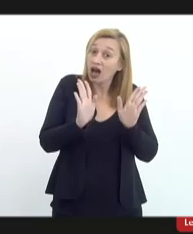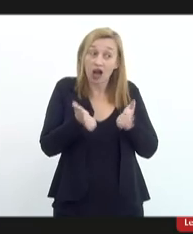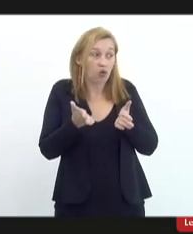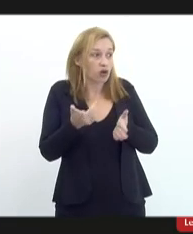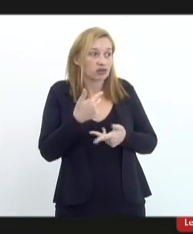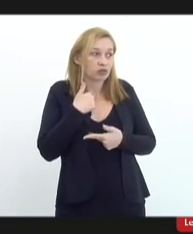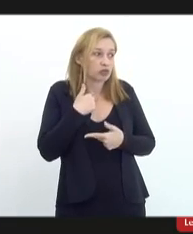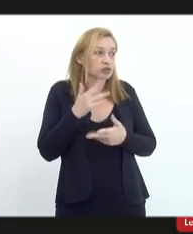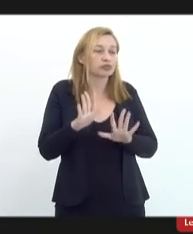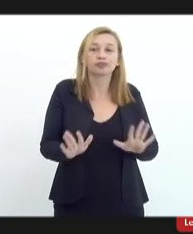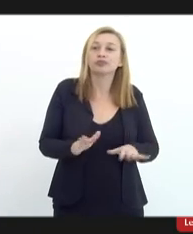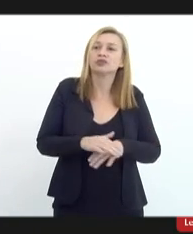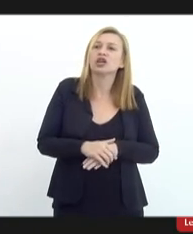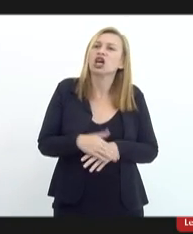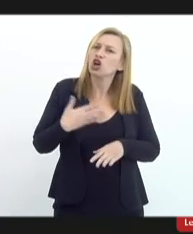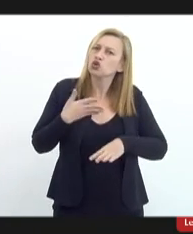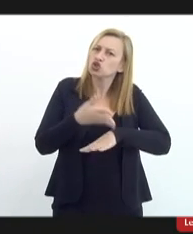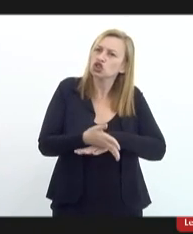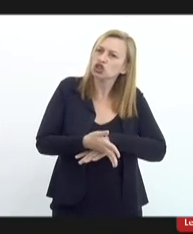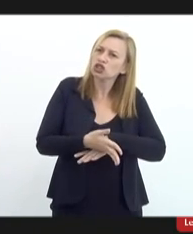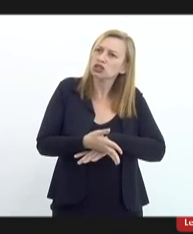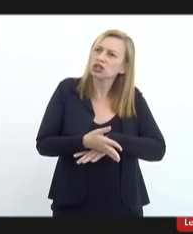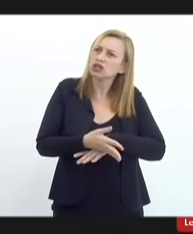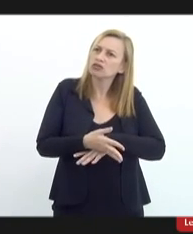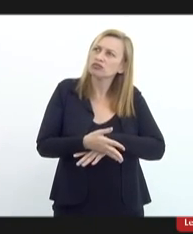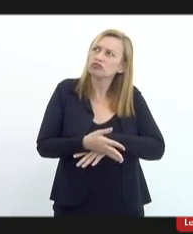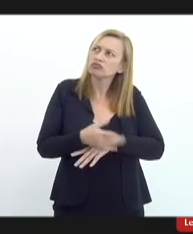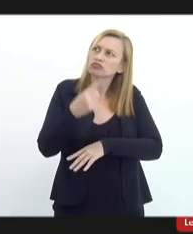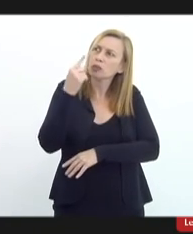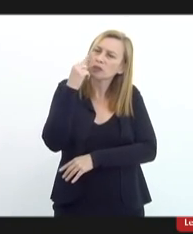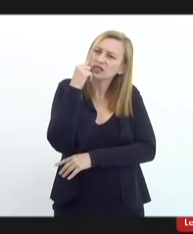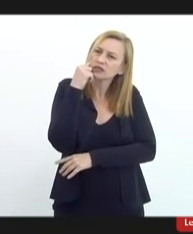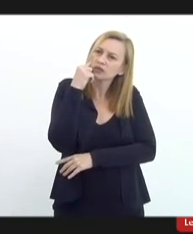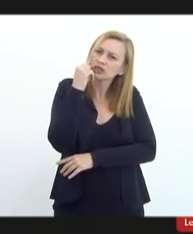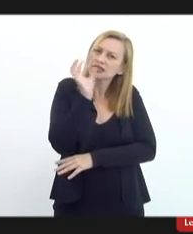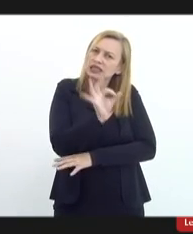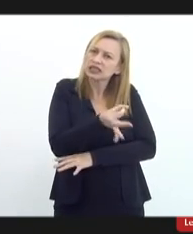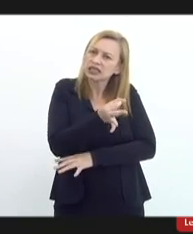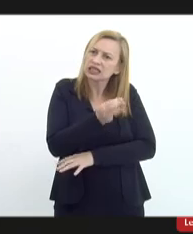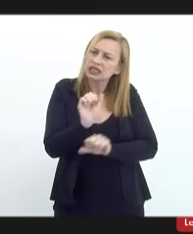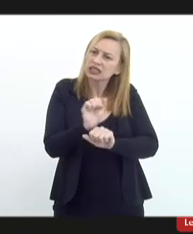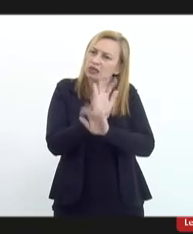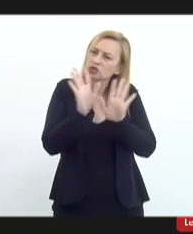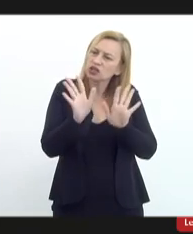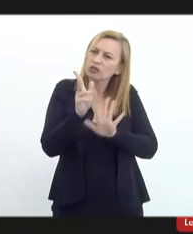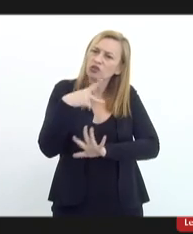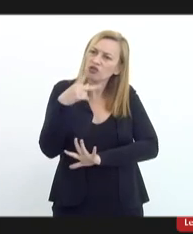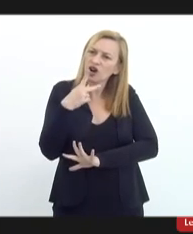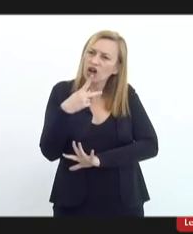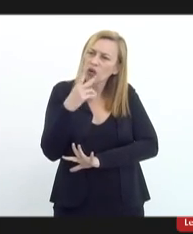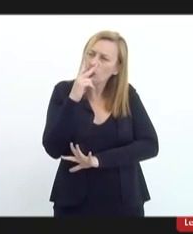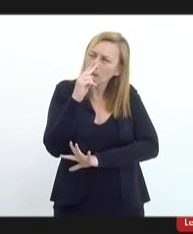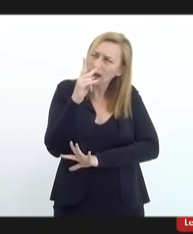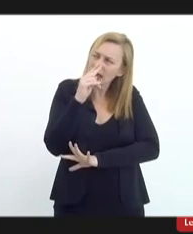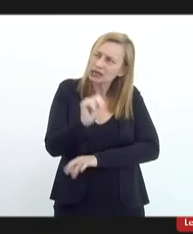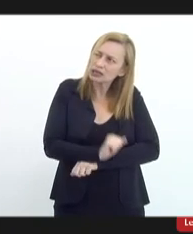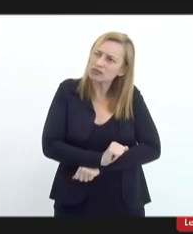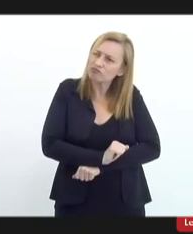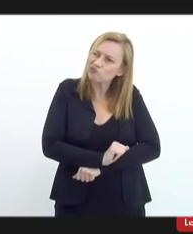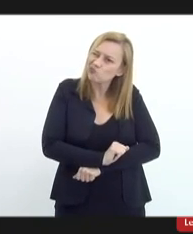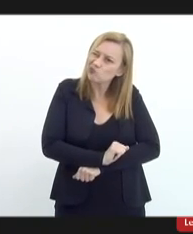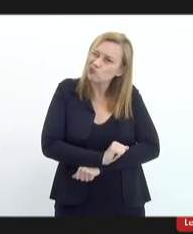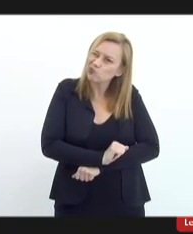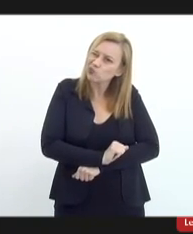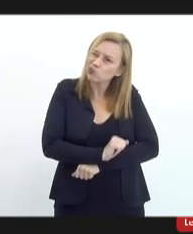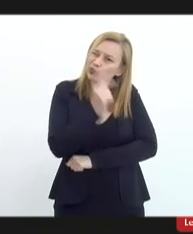não adianta. Eu cheguei a uma conclusão definitiva. O que nós temos claramente, como disse, me parece,